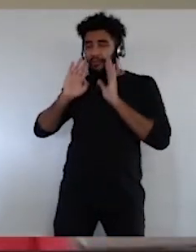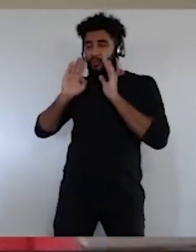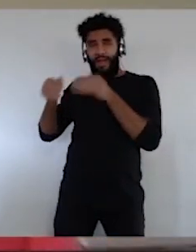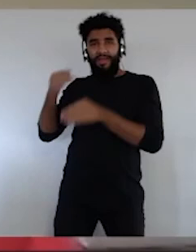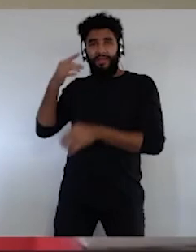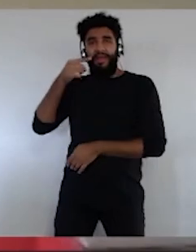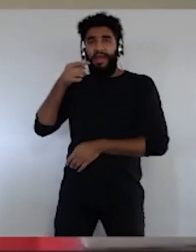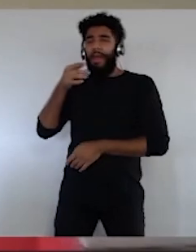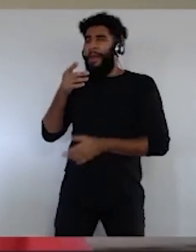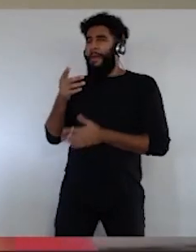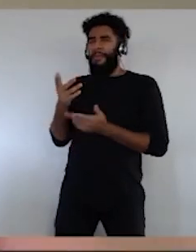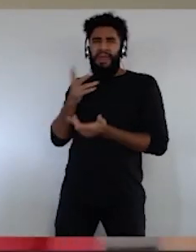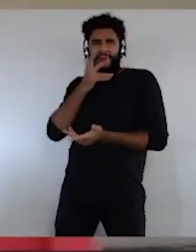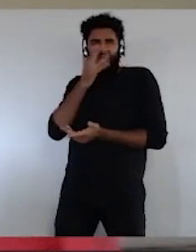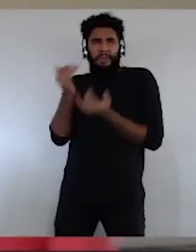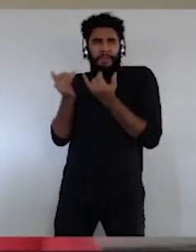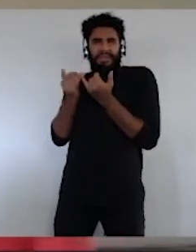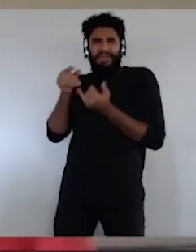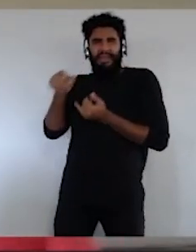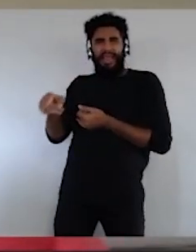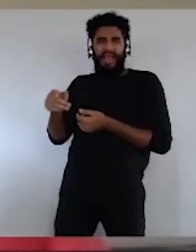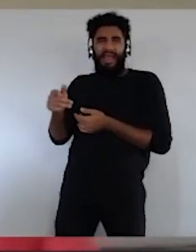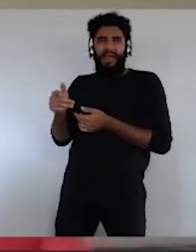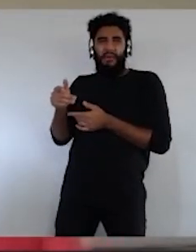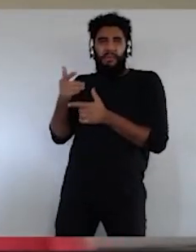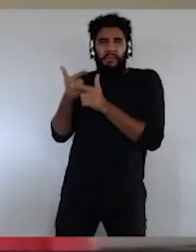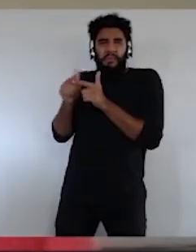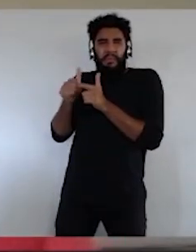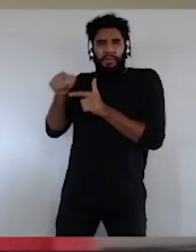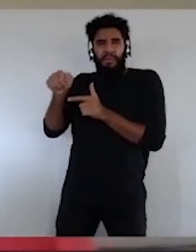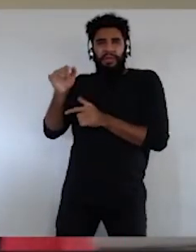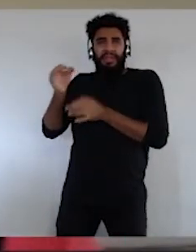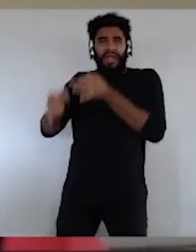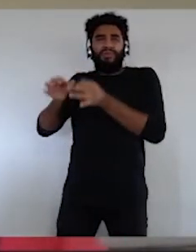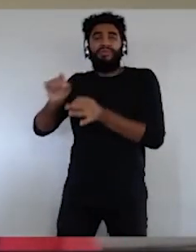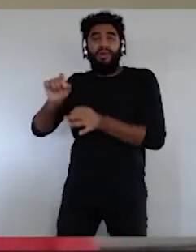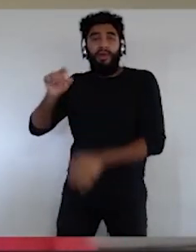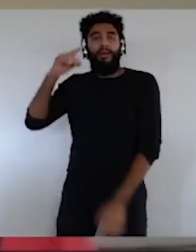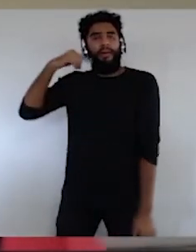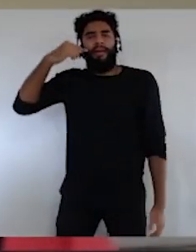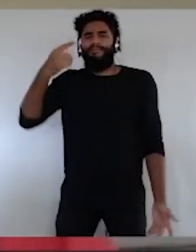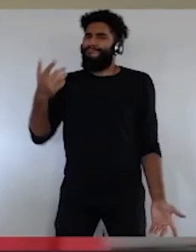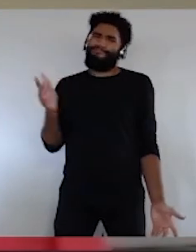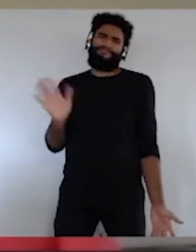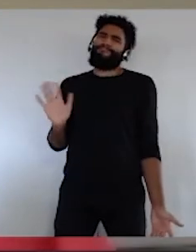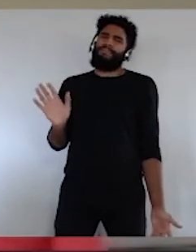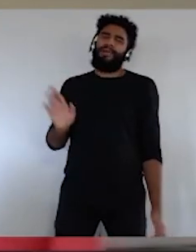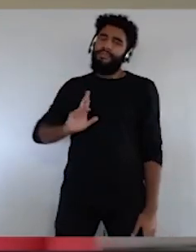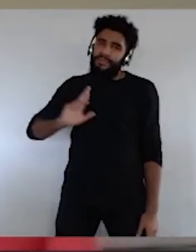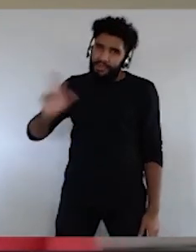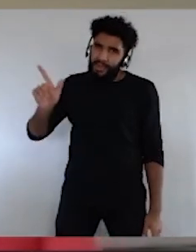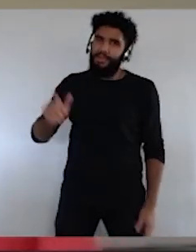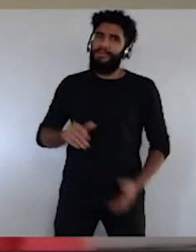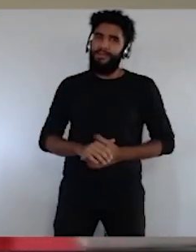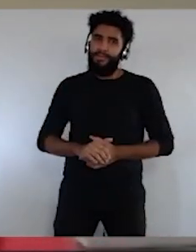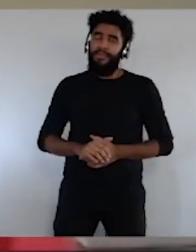tema, o que eles reconheceram como relevante, o que eles não conheceram. Quer dizer, nós que passamos alçada,